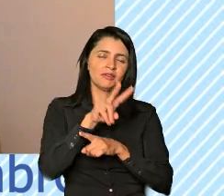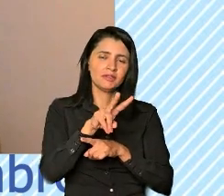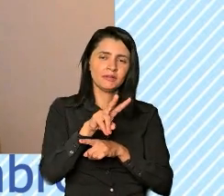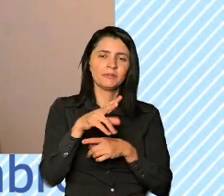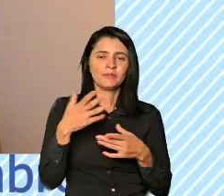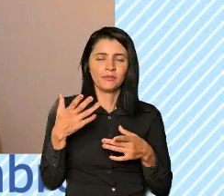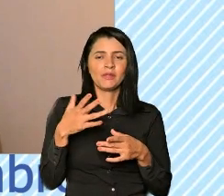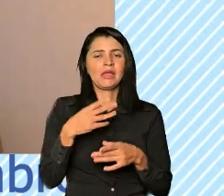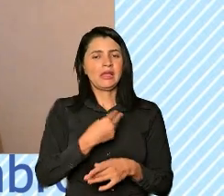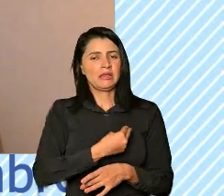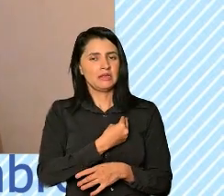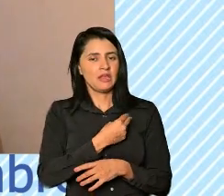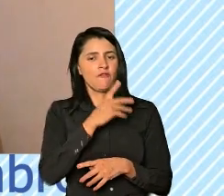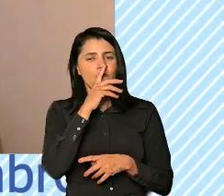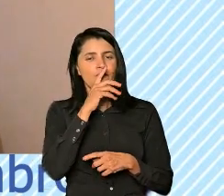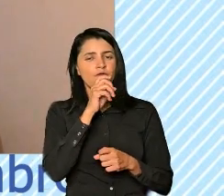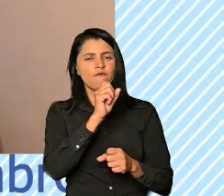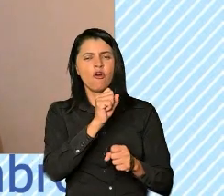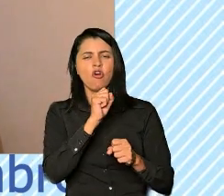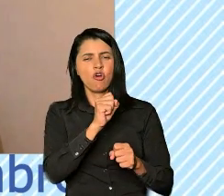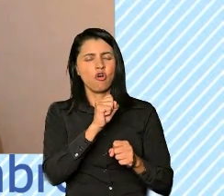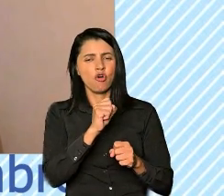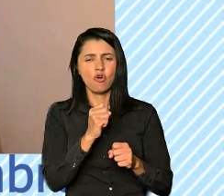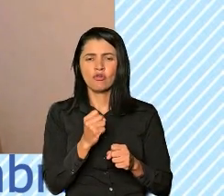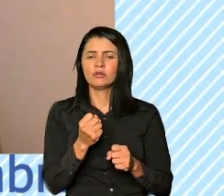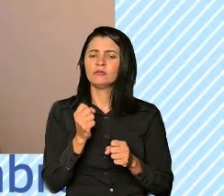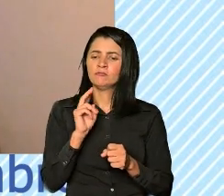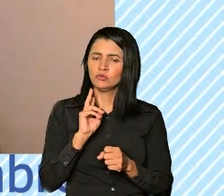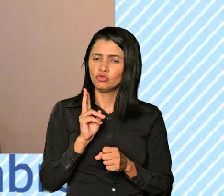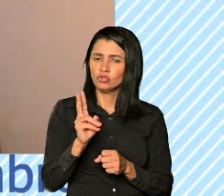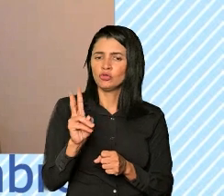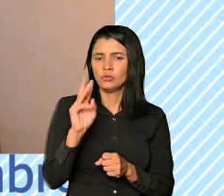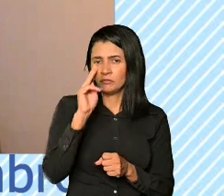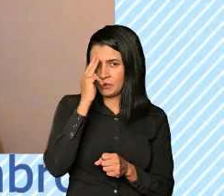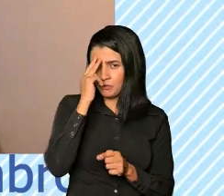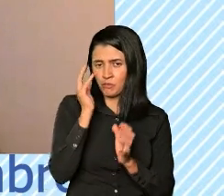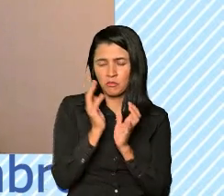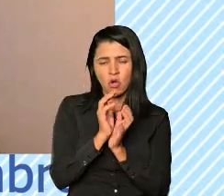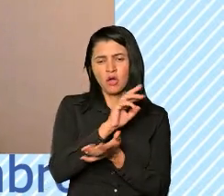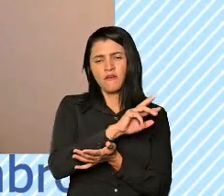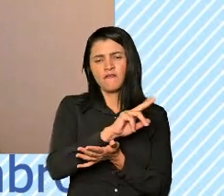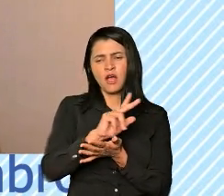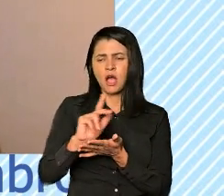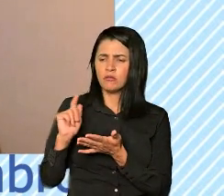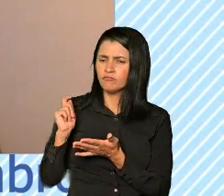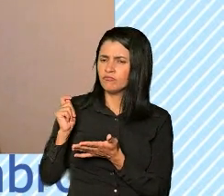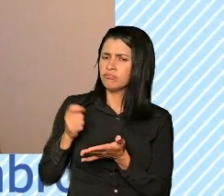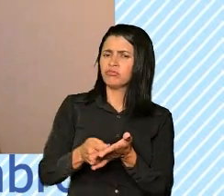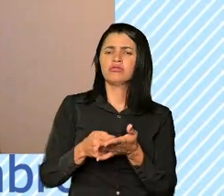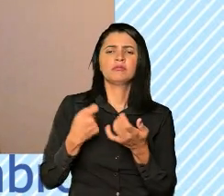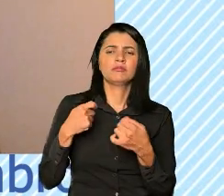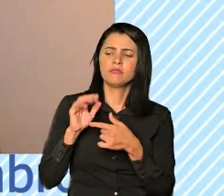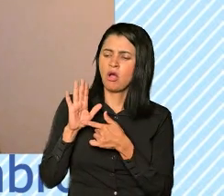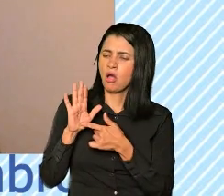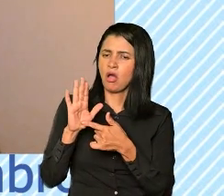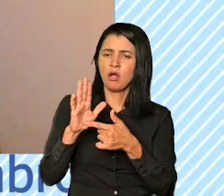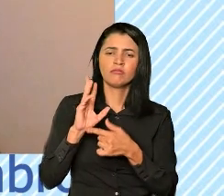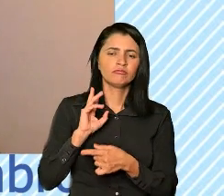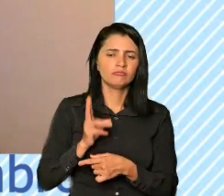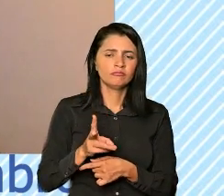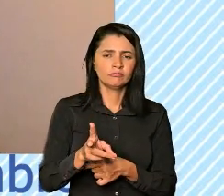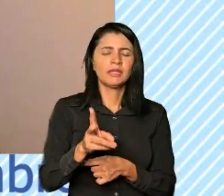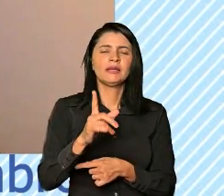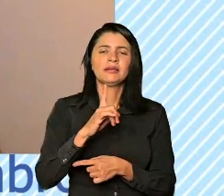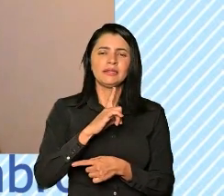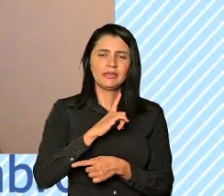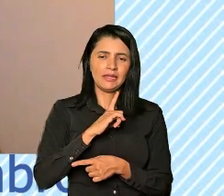a existência de forças que impõem a memória coletiva de diversos modos, né? Então, a gente tem aí a questão